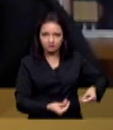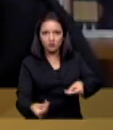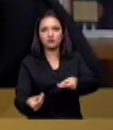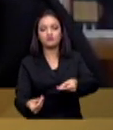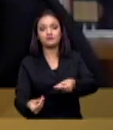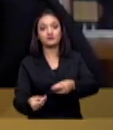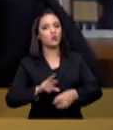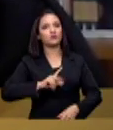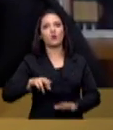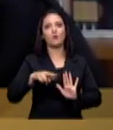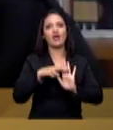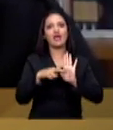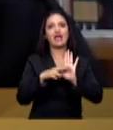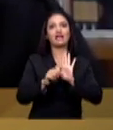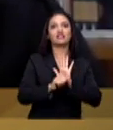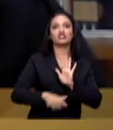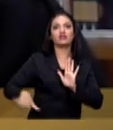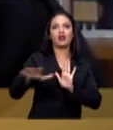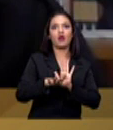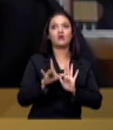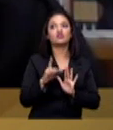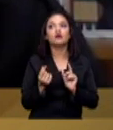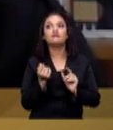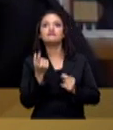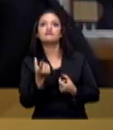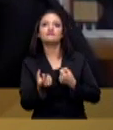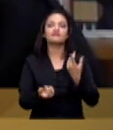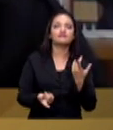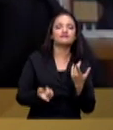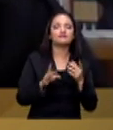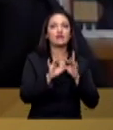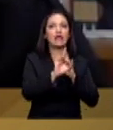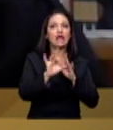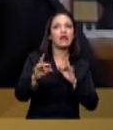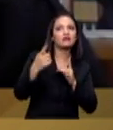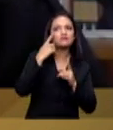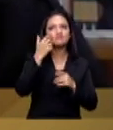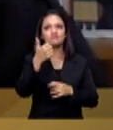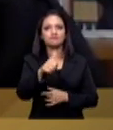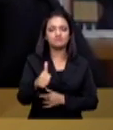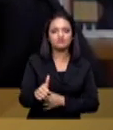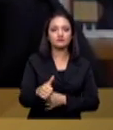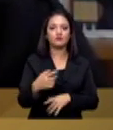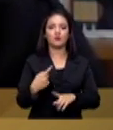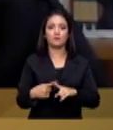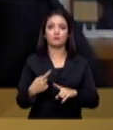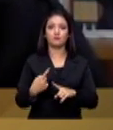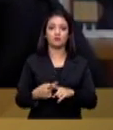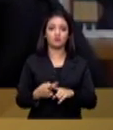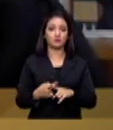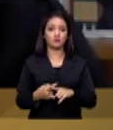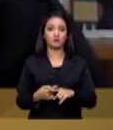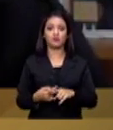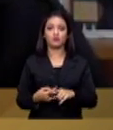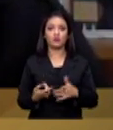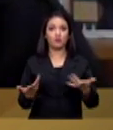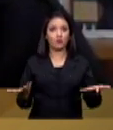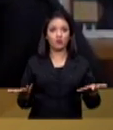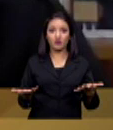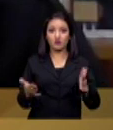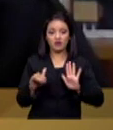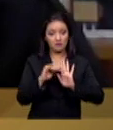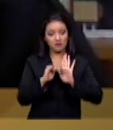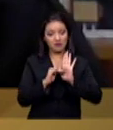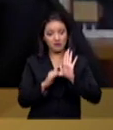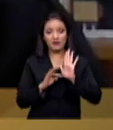a regra, será a exceção, porque quase todas essas situações terão natureza